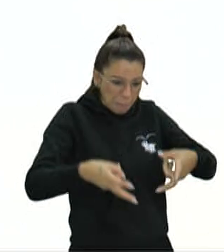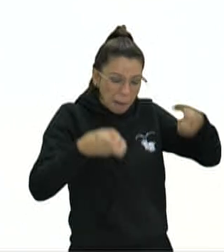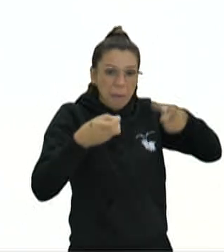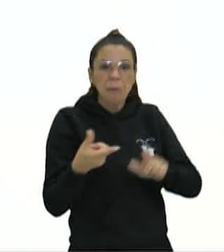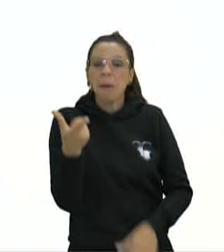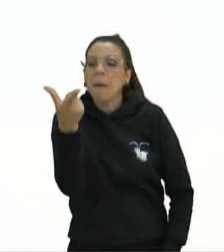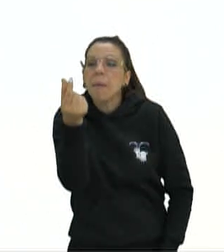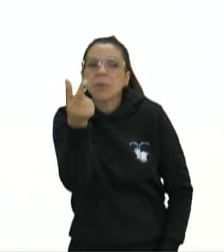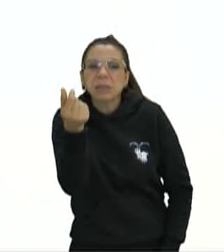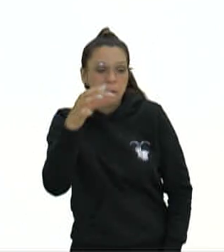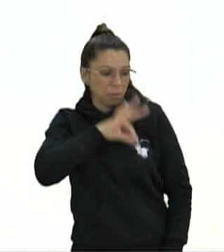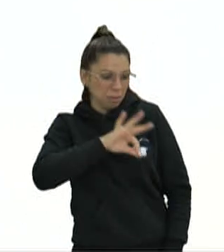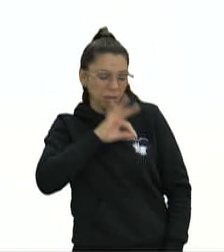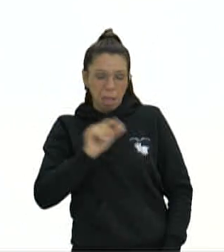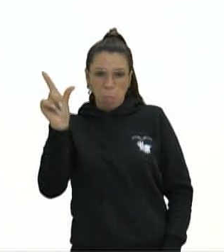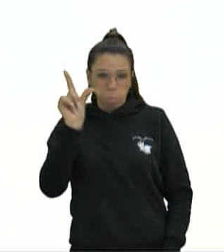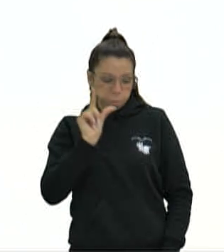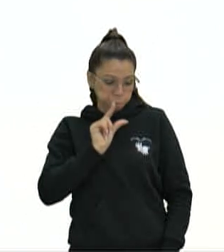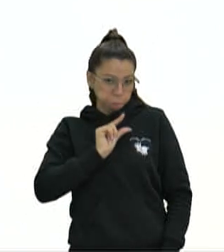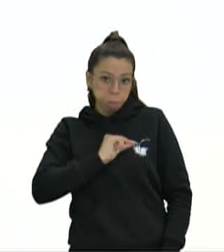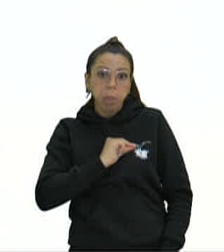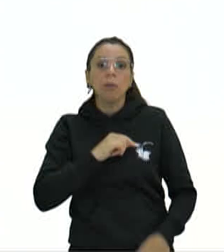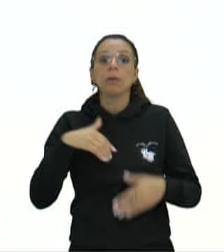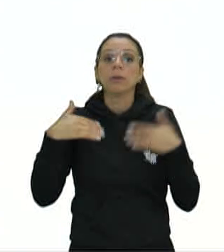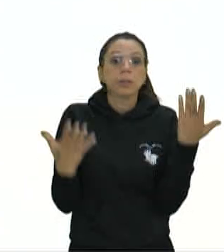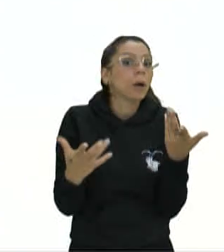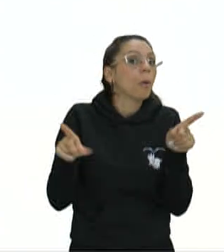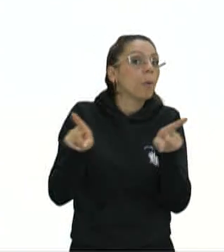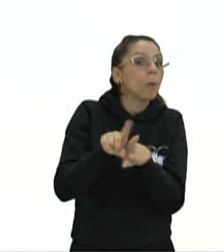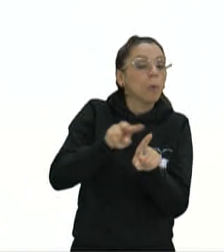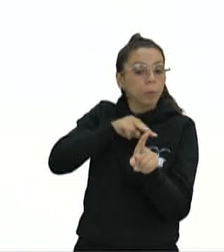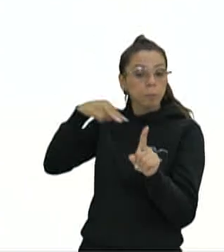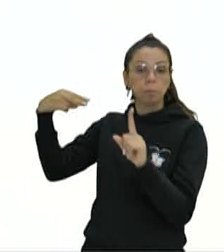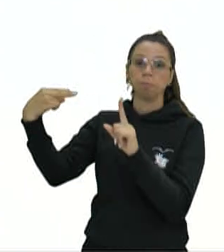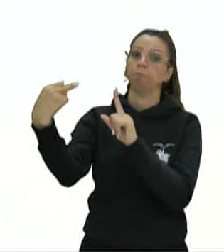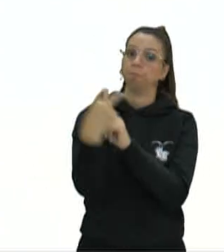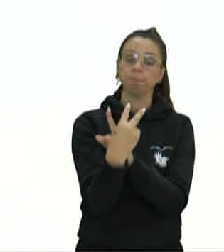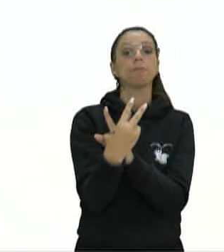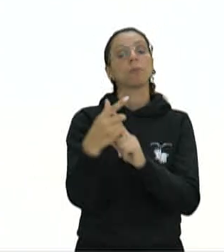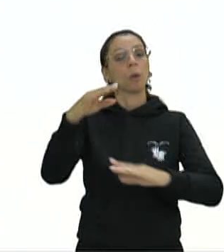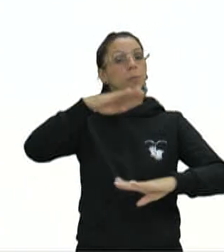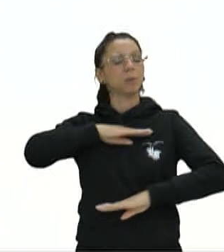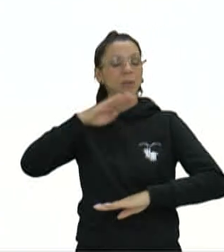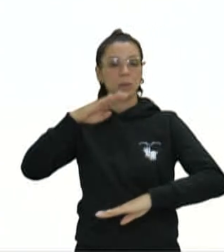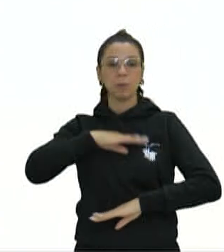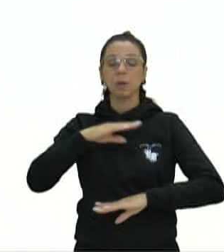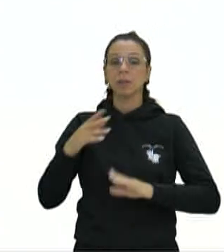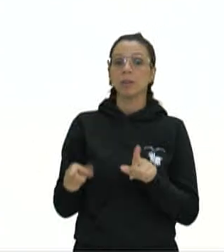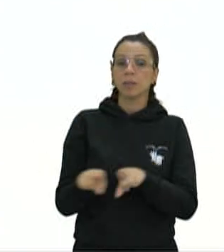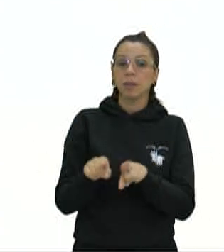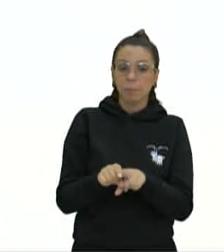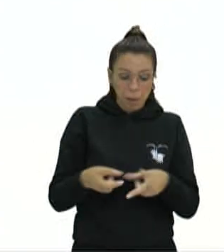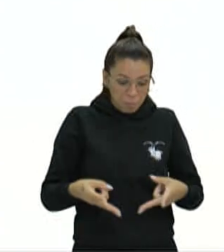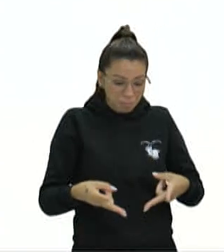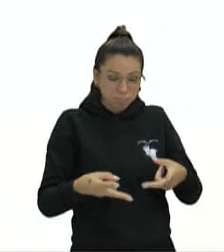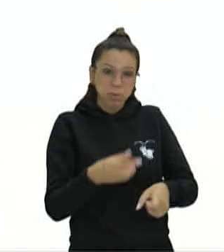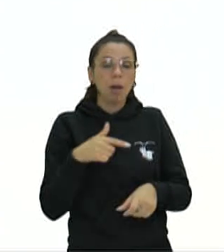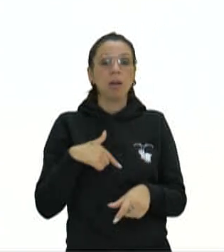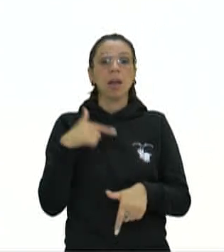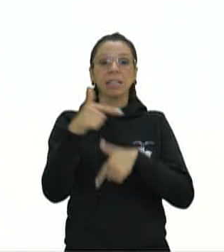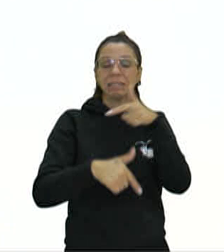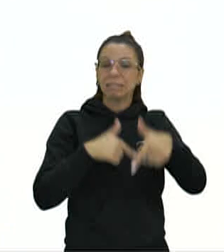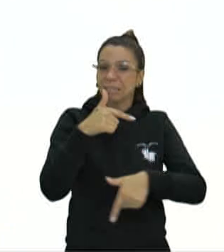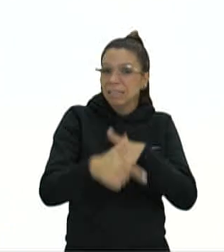salários cada vez mais baixos. Outros aspectos se revelam em situações extremas, como na exploração do trabalho infantil, no